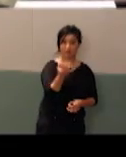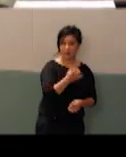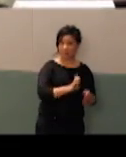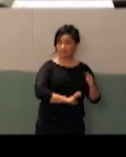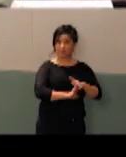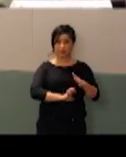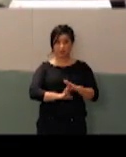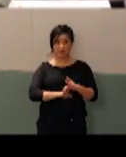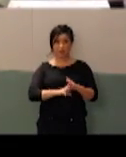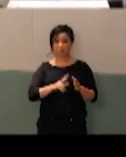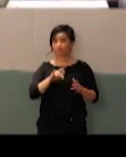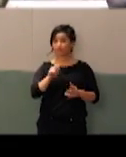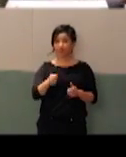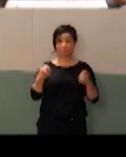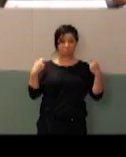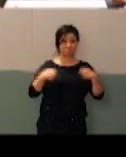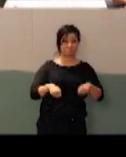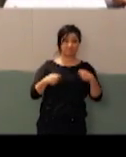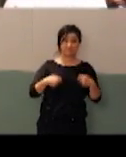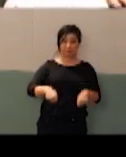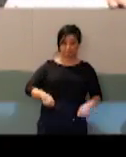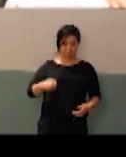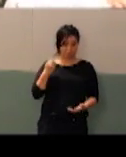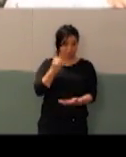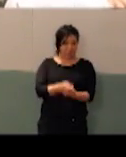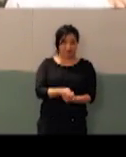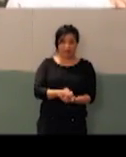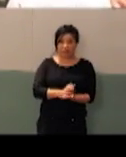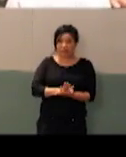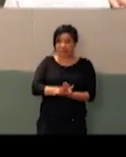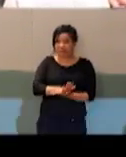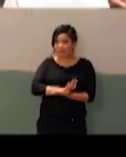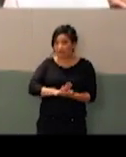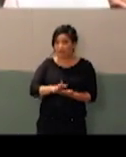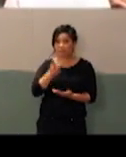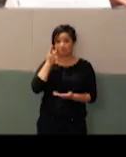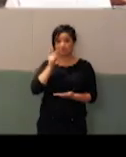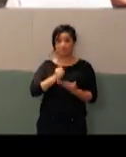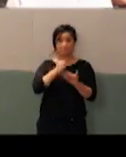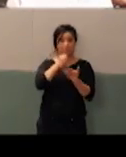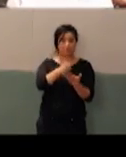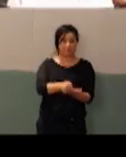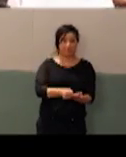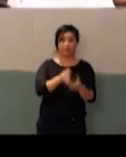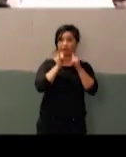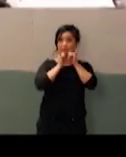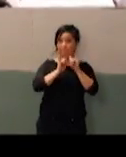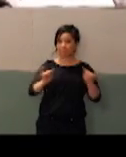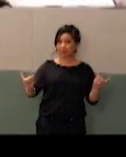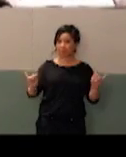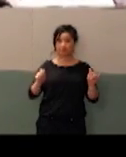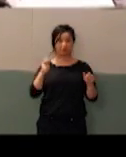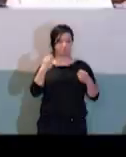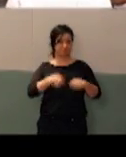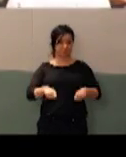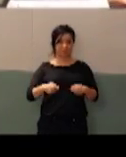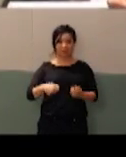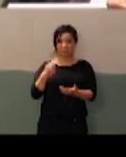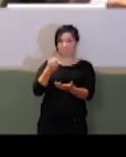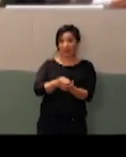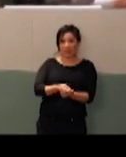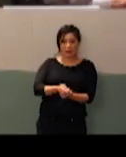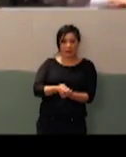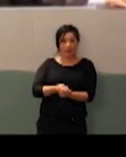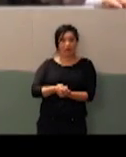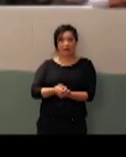pagar candidatos, para apoiar campanhas e tudo que vale. Eu quero deixar isso como um